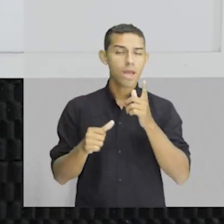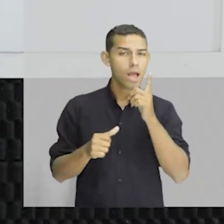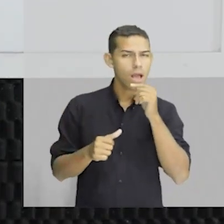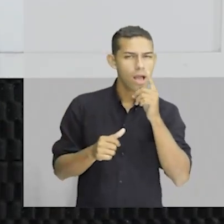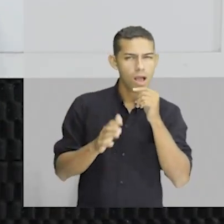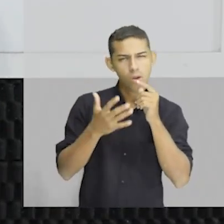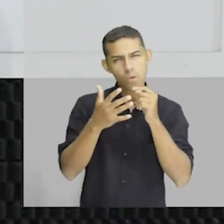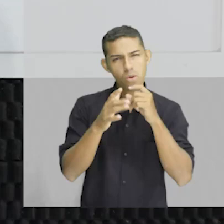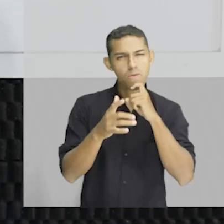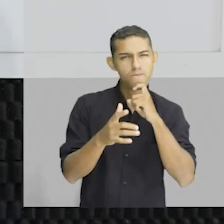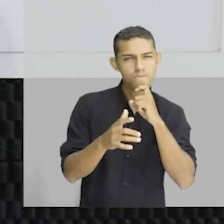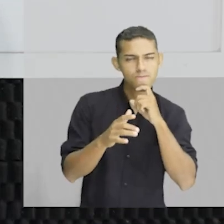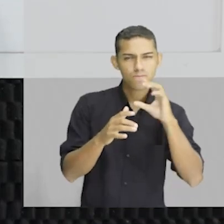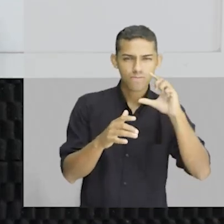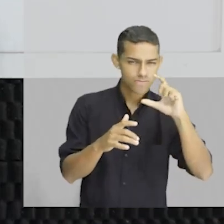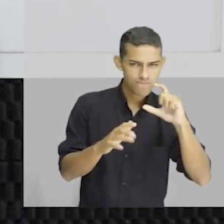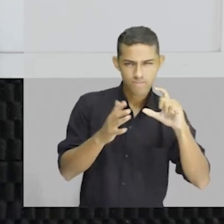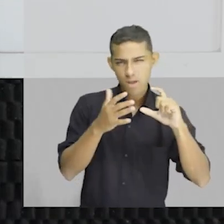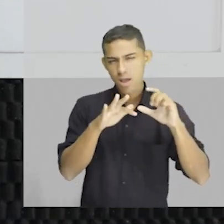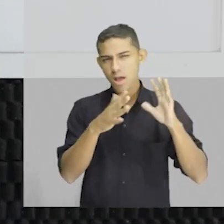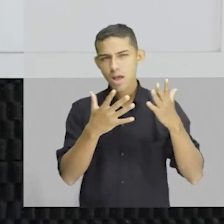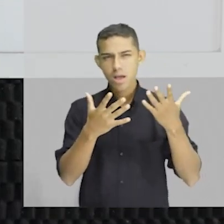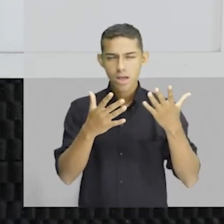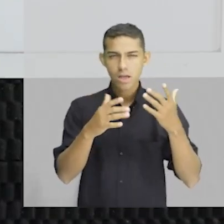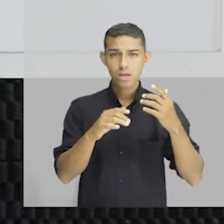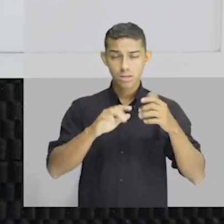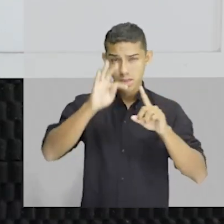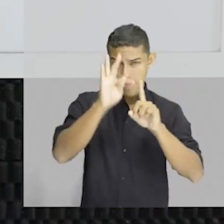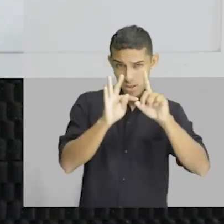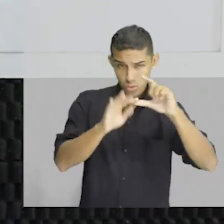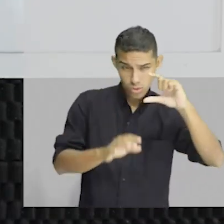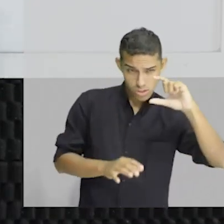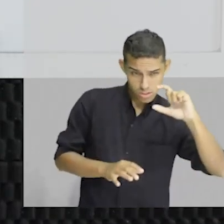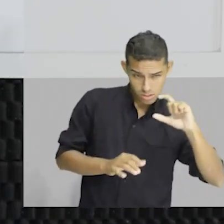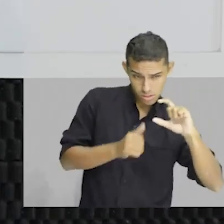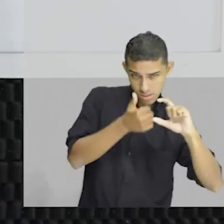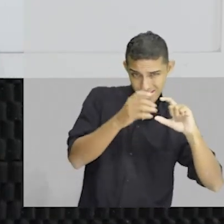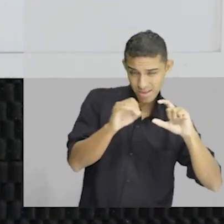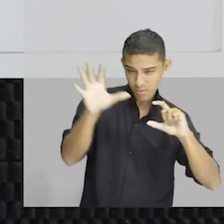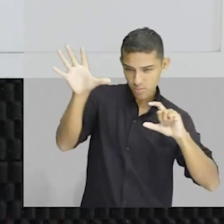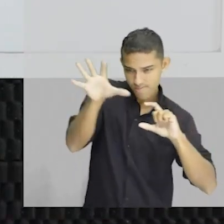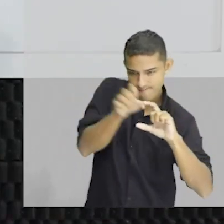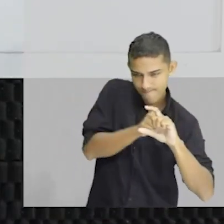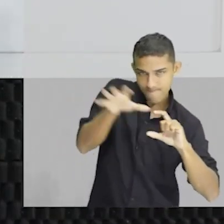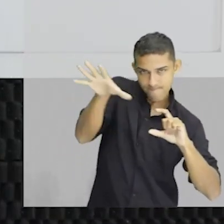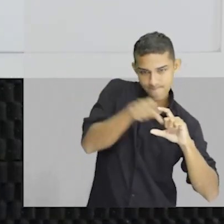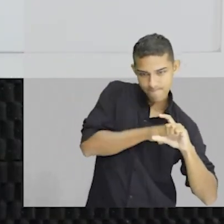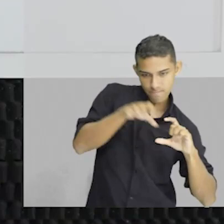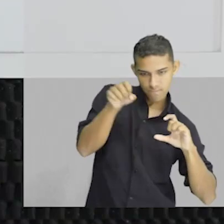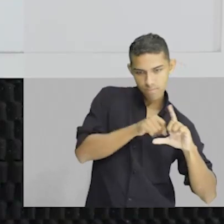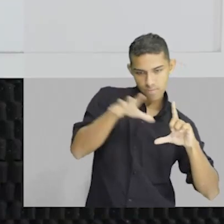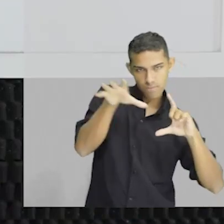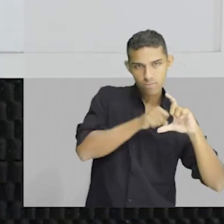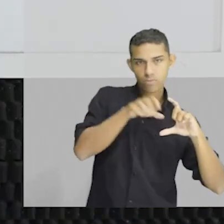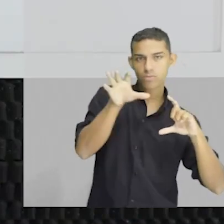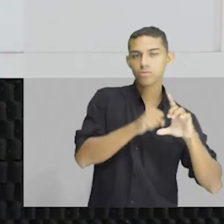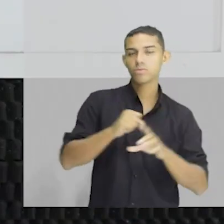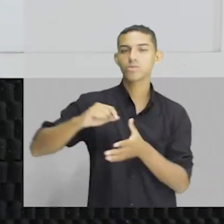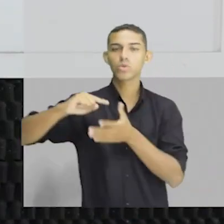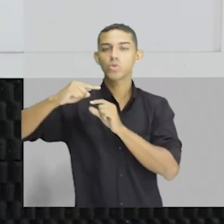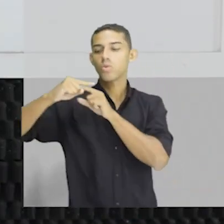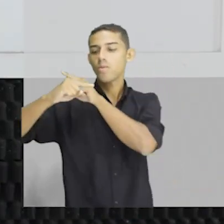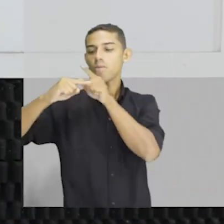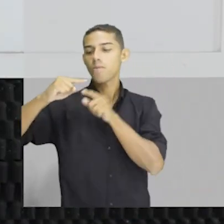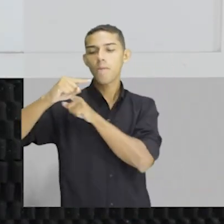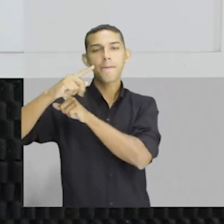que tá mais fria com uma temperatura Menor Ela vai roubar calor tirar calor do